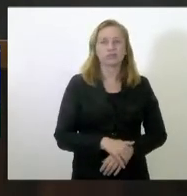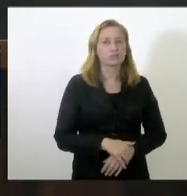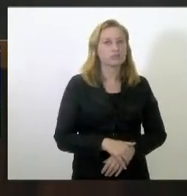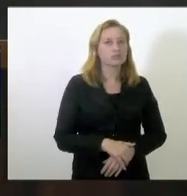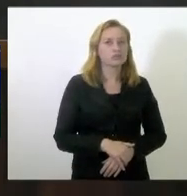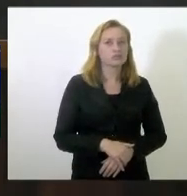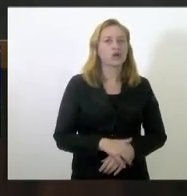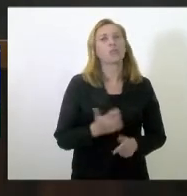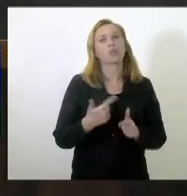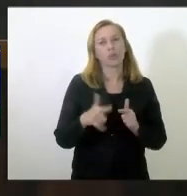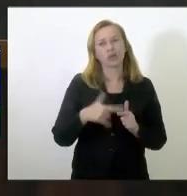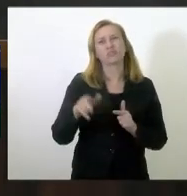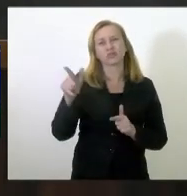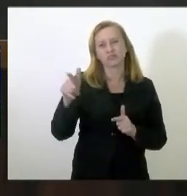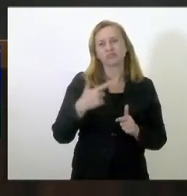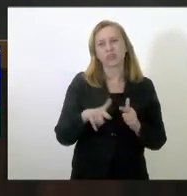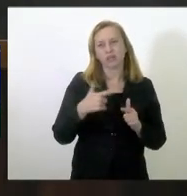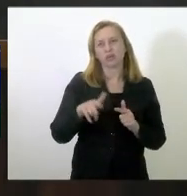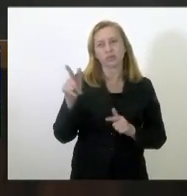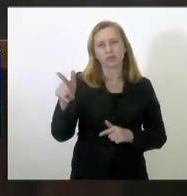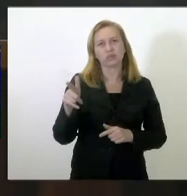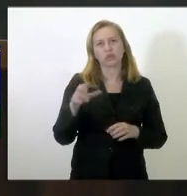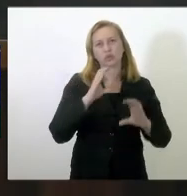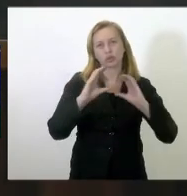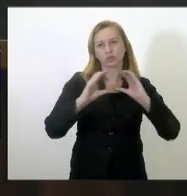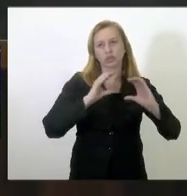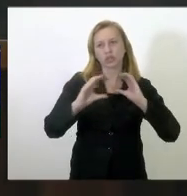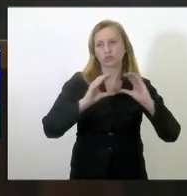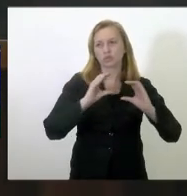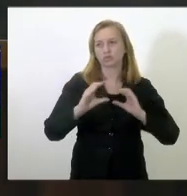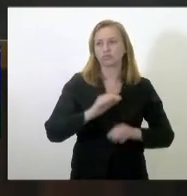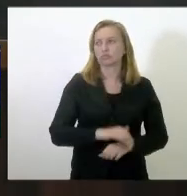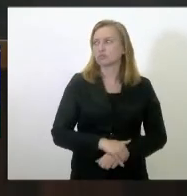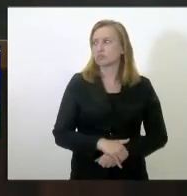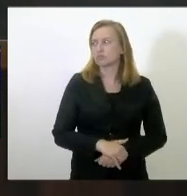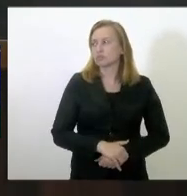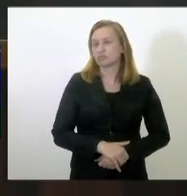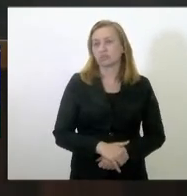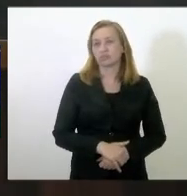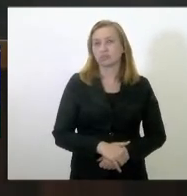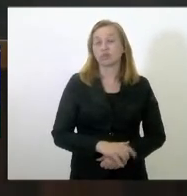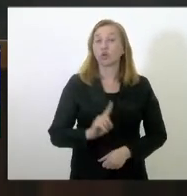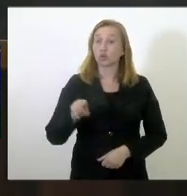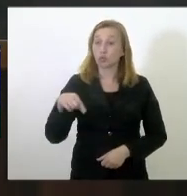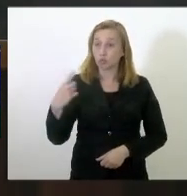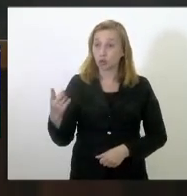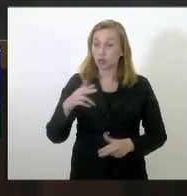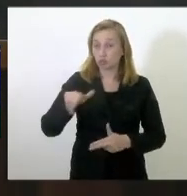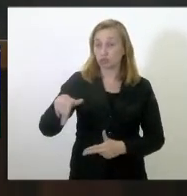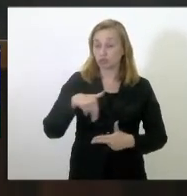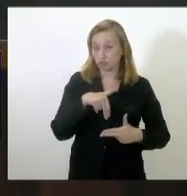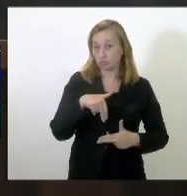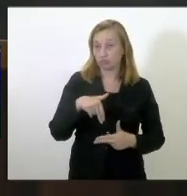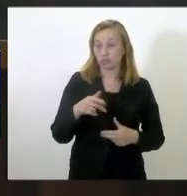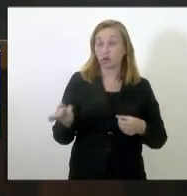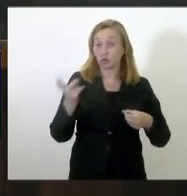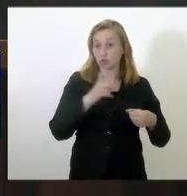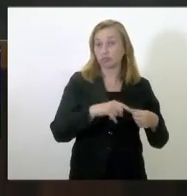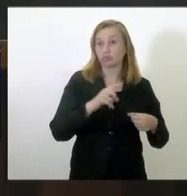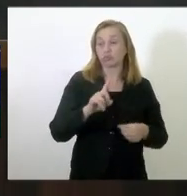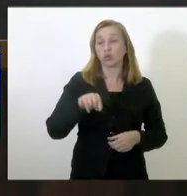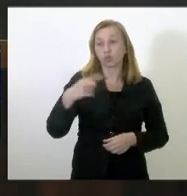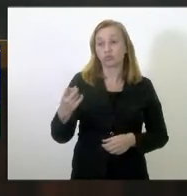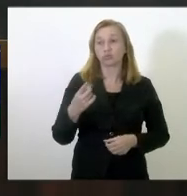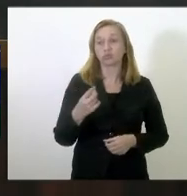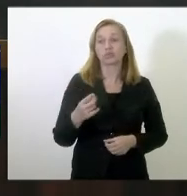Bom, ele está com problema lá no, na comunicação. Eu vou chamar o próximo orador quando ele retornar. Próximo orador